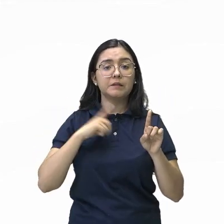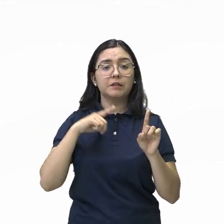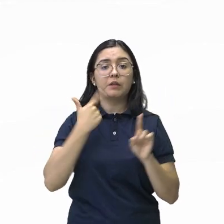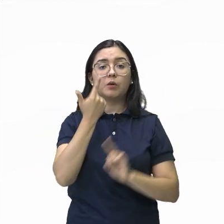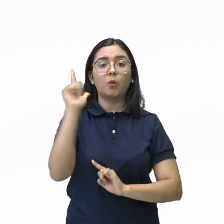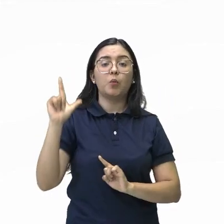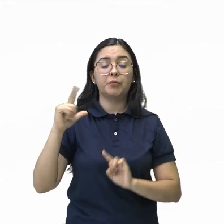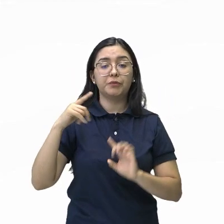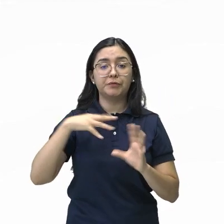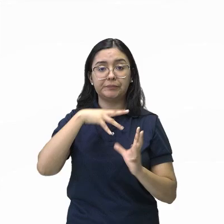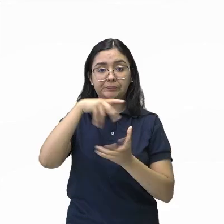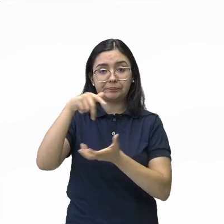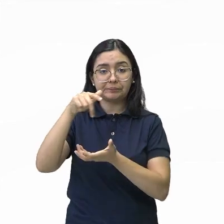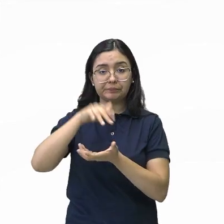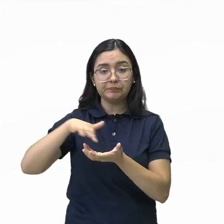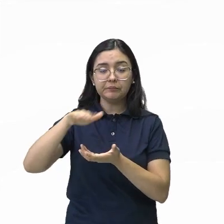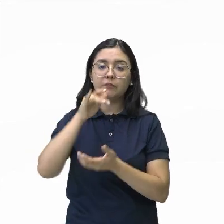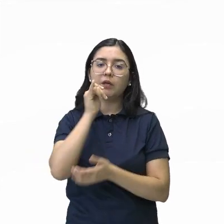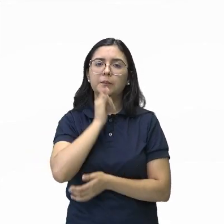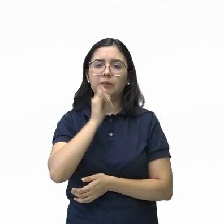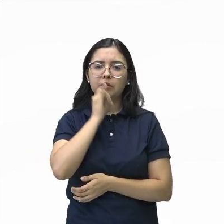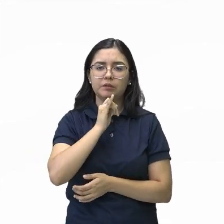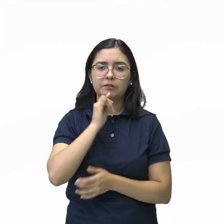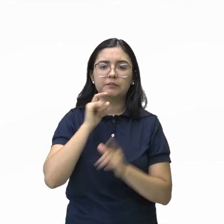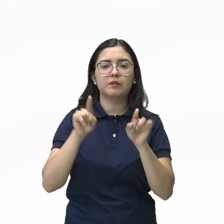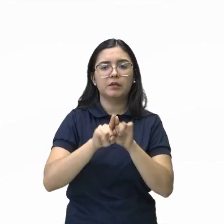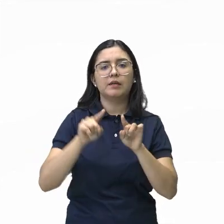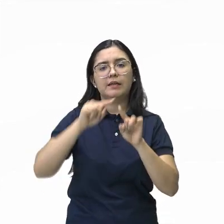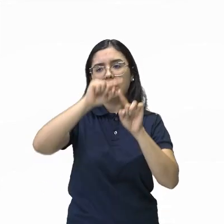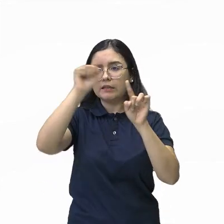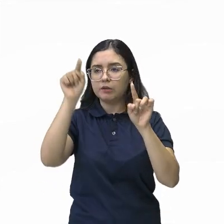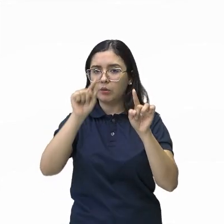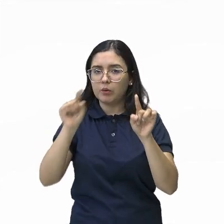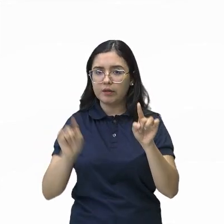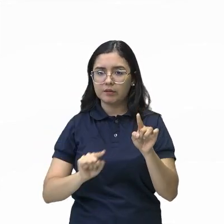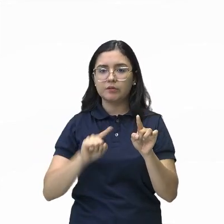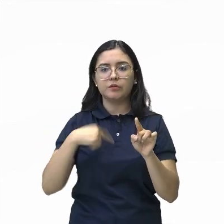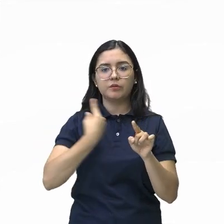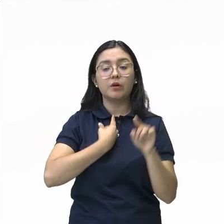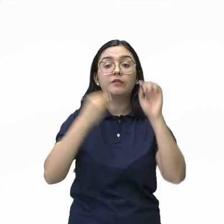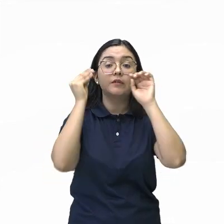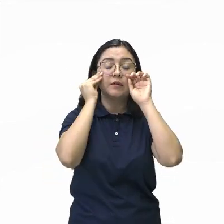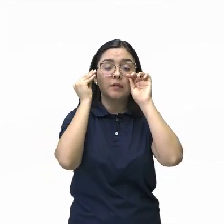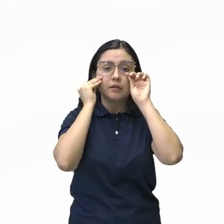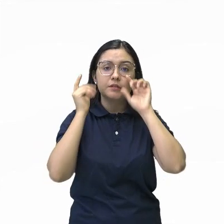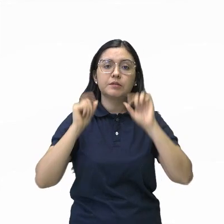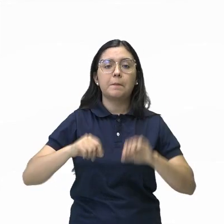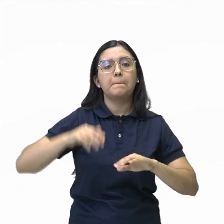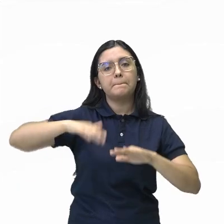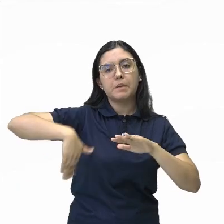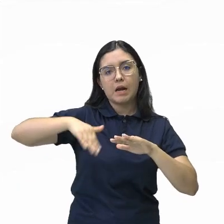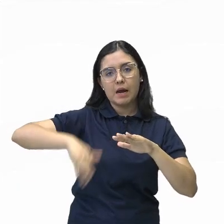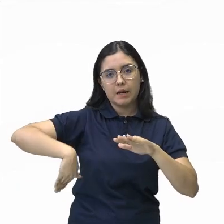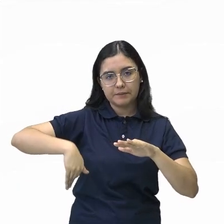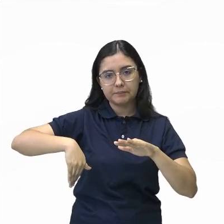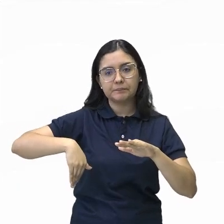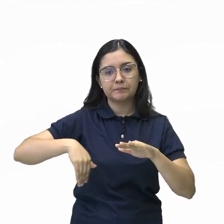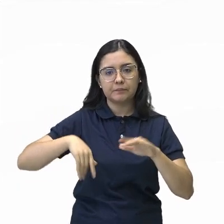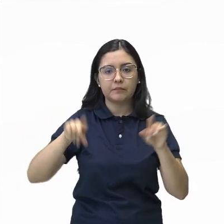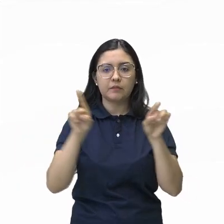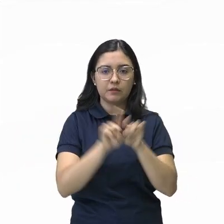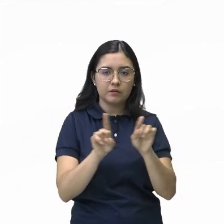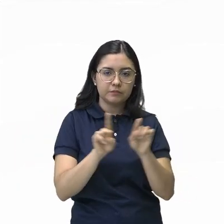outros ecossistemas, por exemplo, litorâneos, né? Em que a gente vai observar aí a presença de praias, a